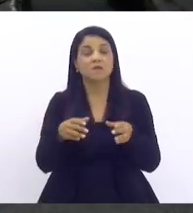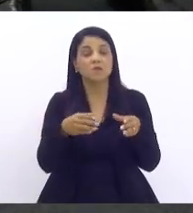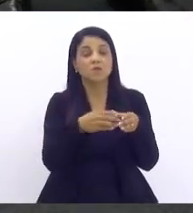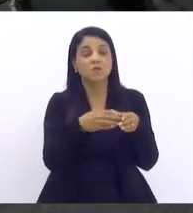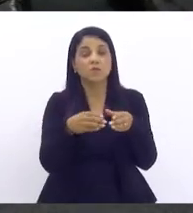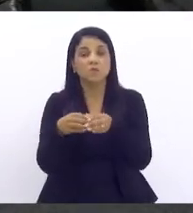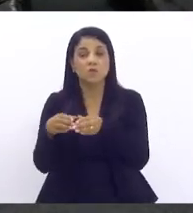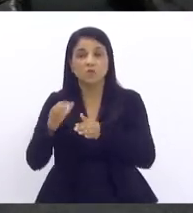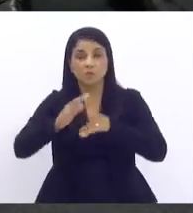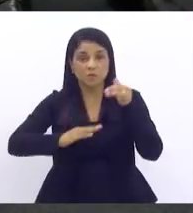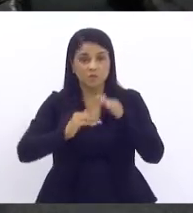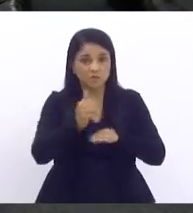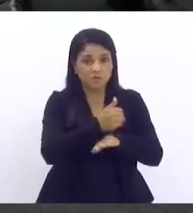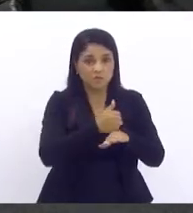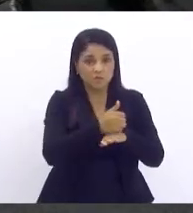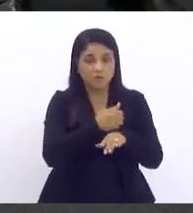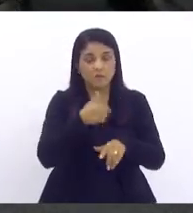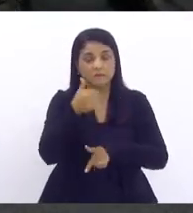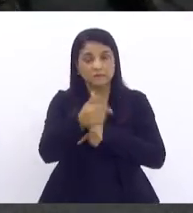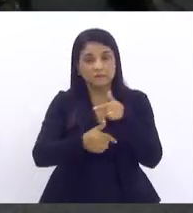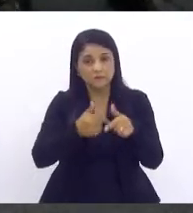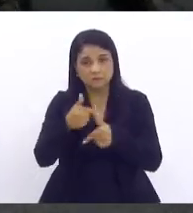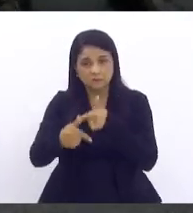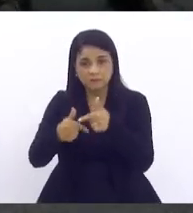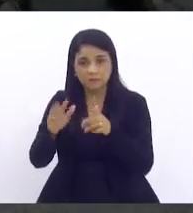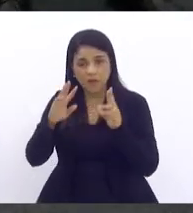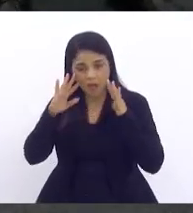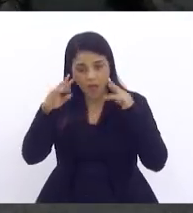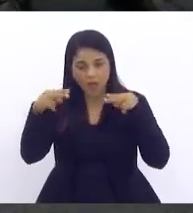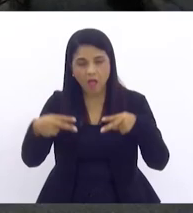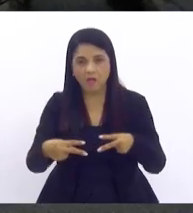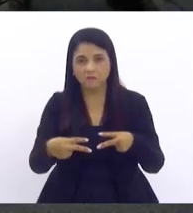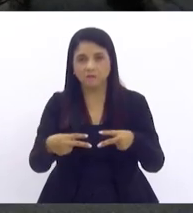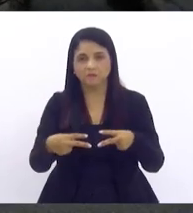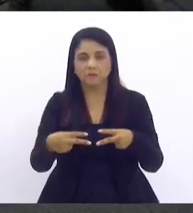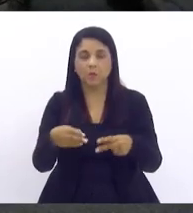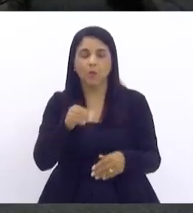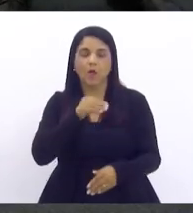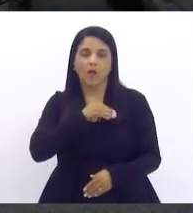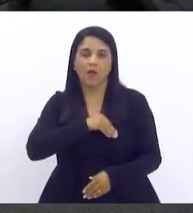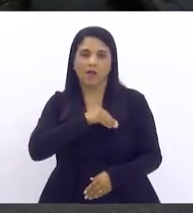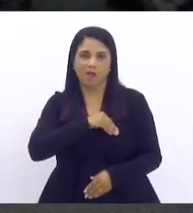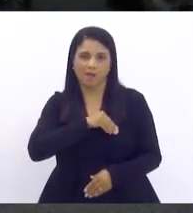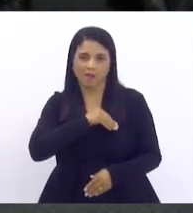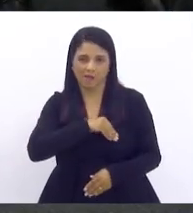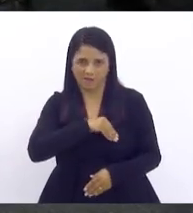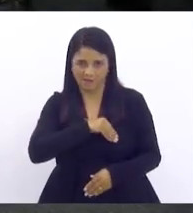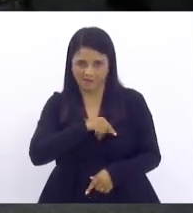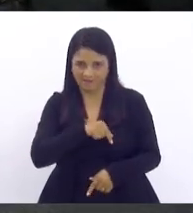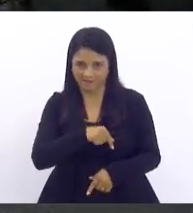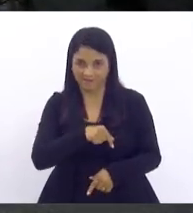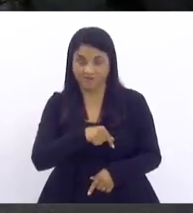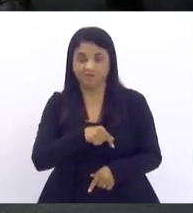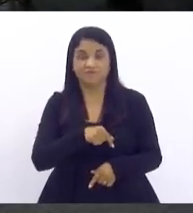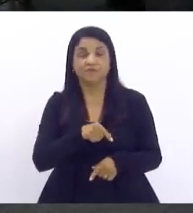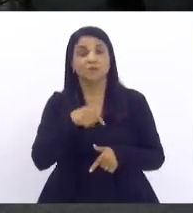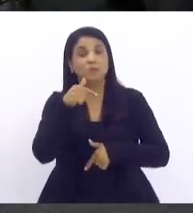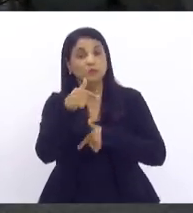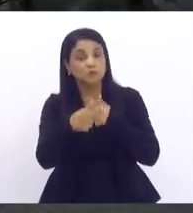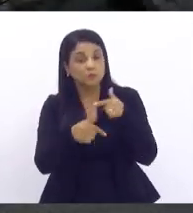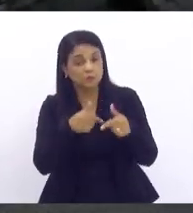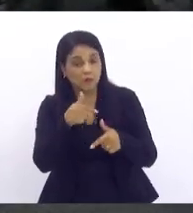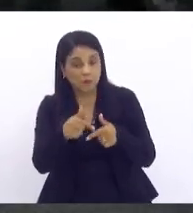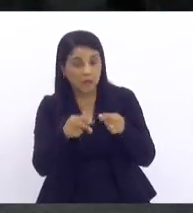natureza do trabalho demanda uma atenção especial no que se refere à remuneração. Haja vista ser um trabalho